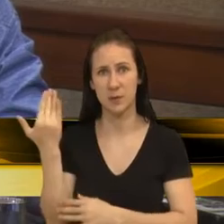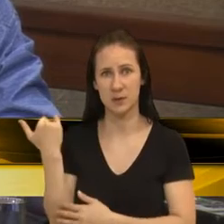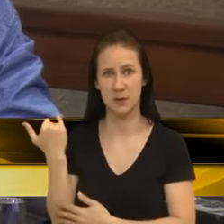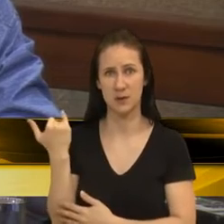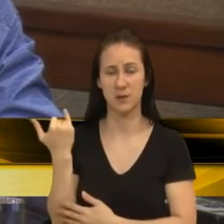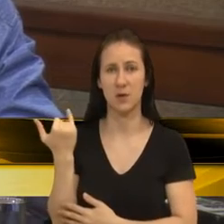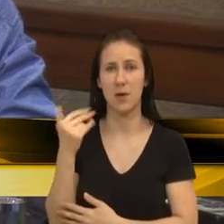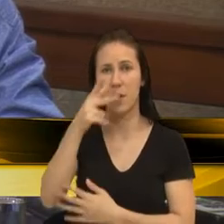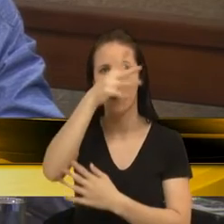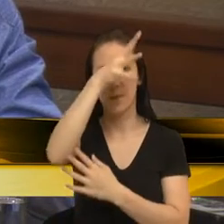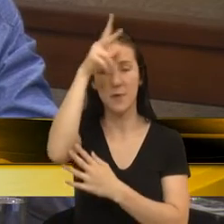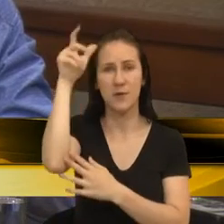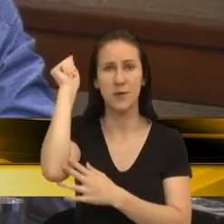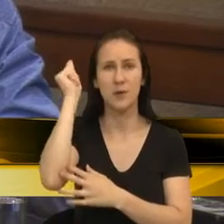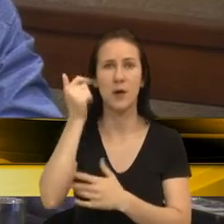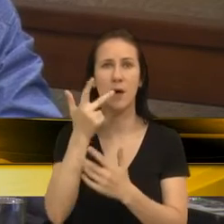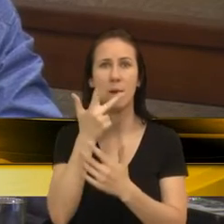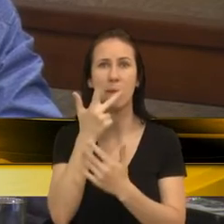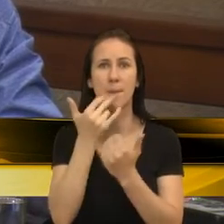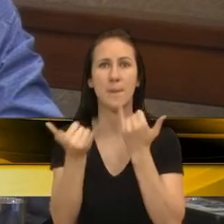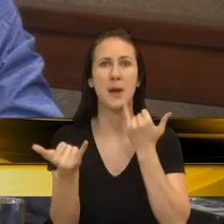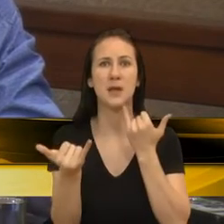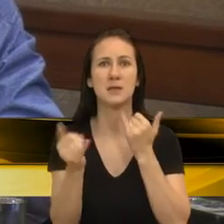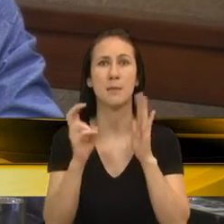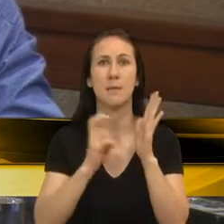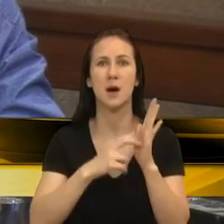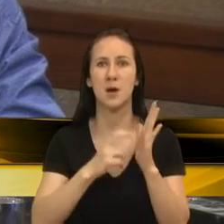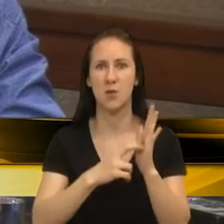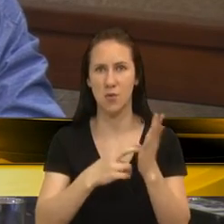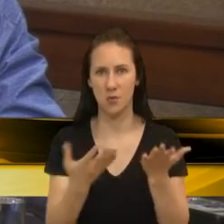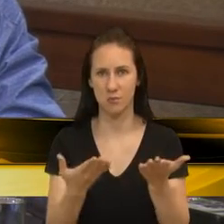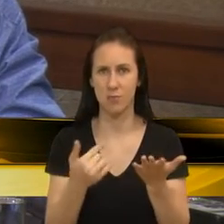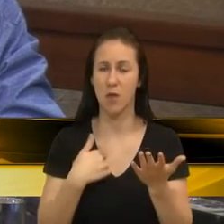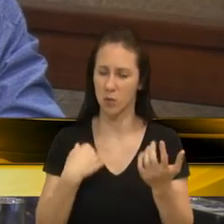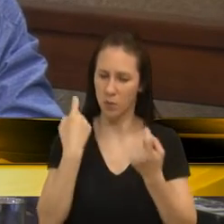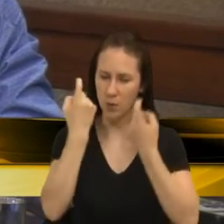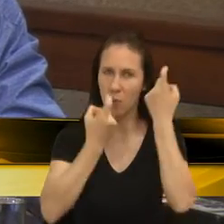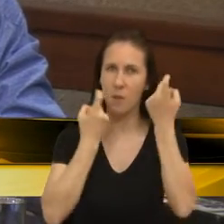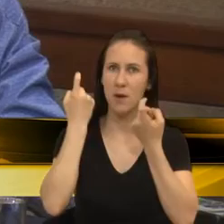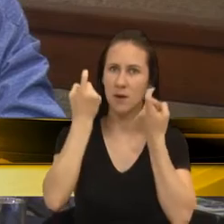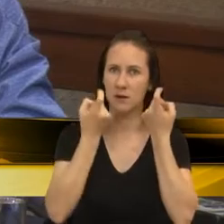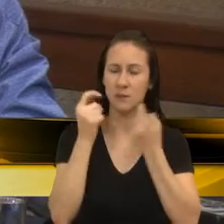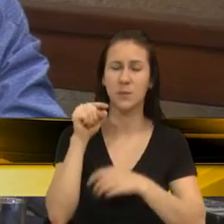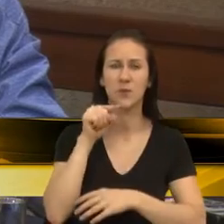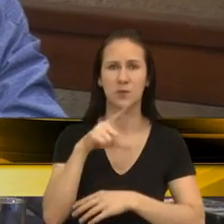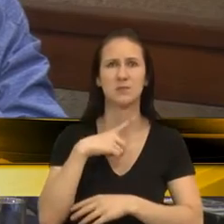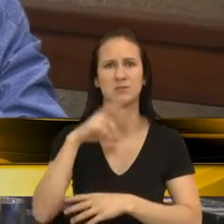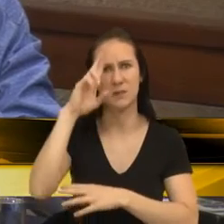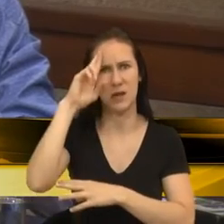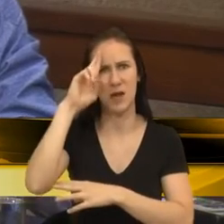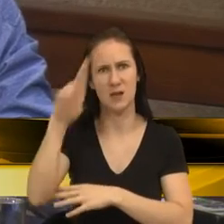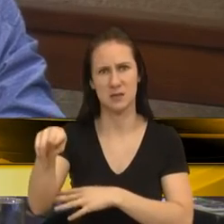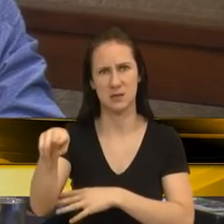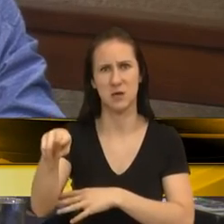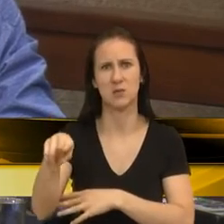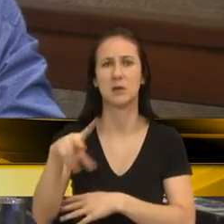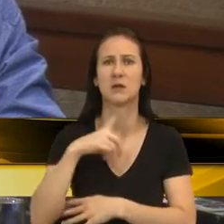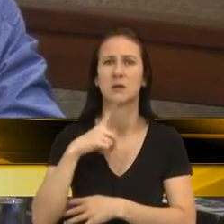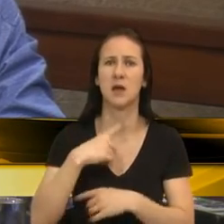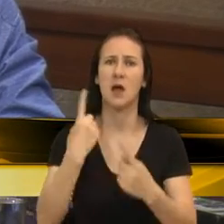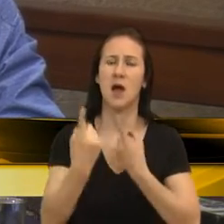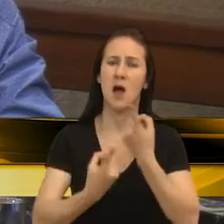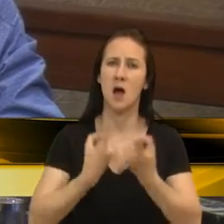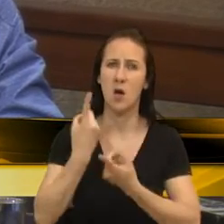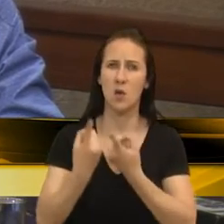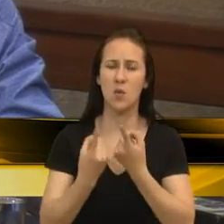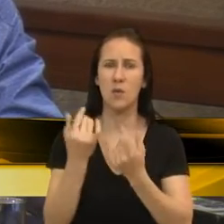banco. E é isso que me preocupa. E Vossa Excelência tem toda a razão. Poderá ter casos de distorção, mas eles